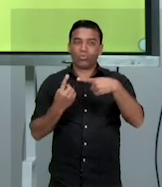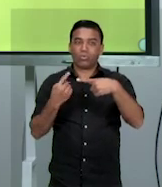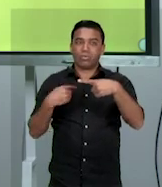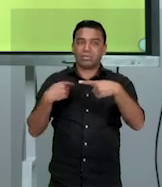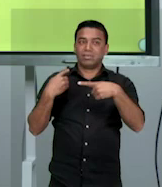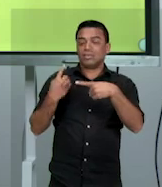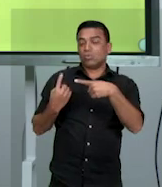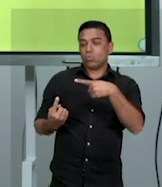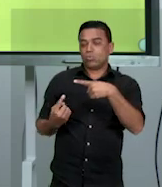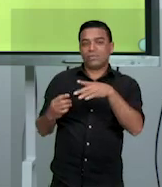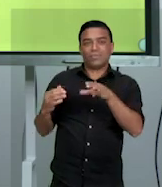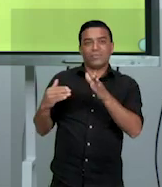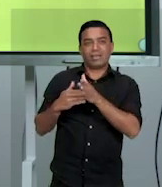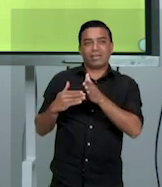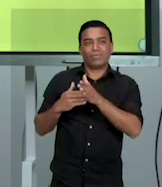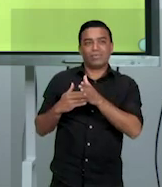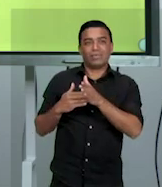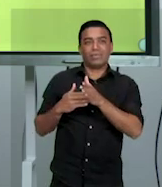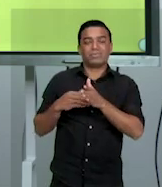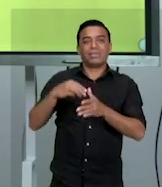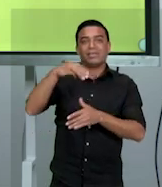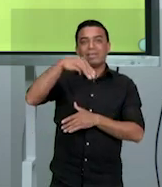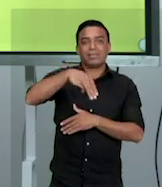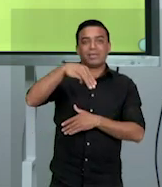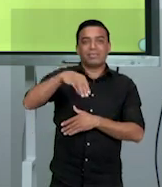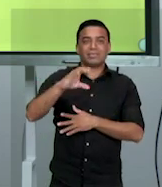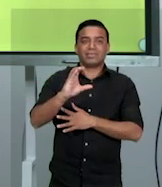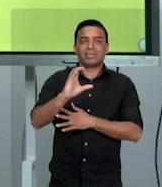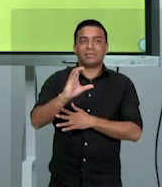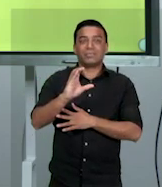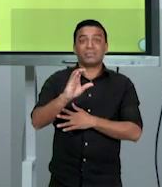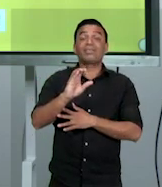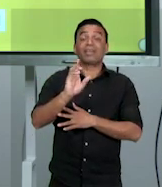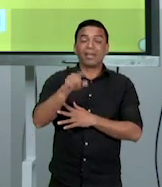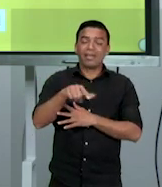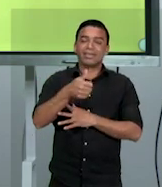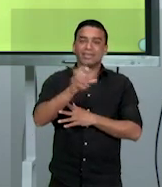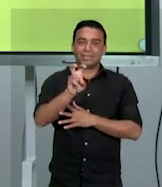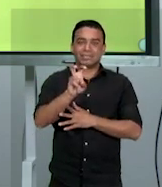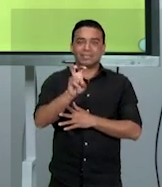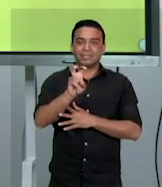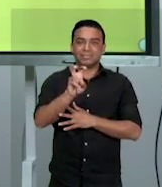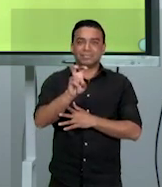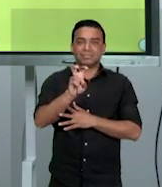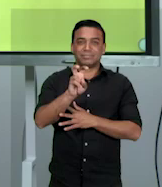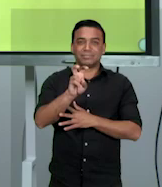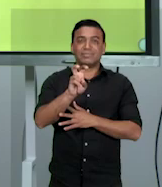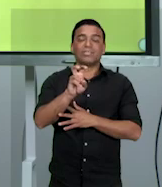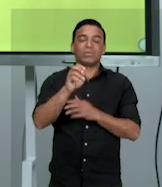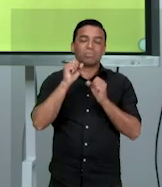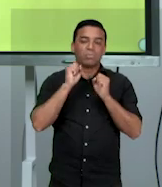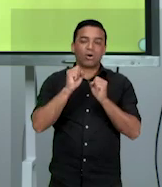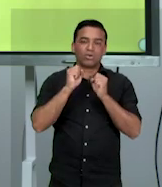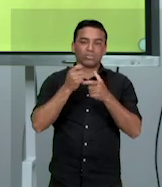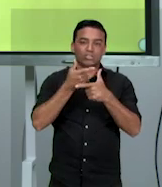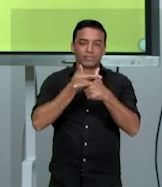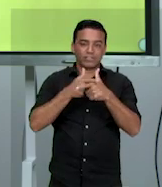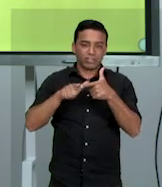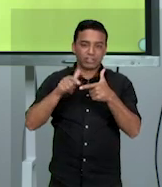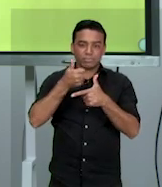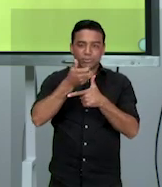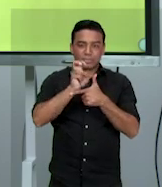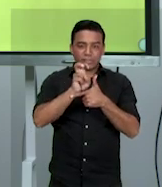1. Então, eu tenho que tirar o MMC, que é 15. Então, eu posso dividir tudo por 15,